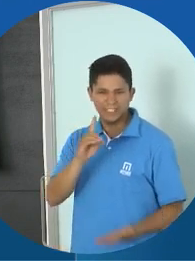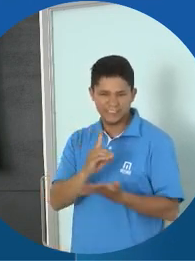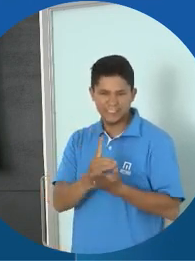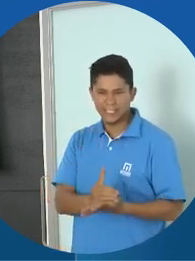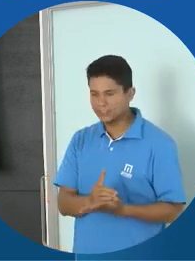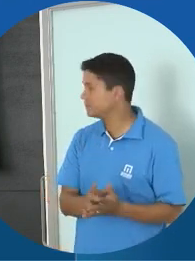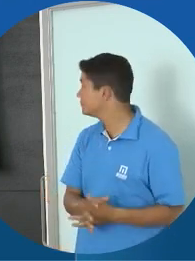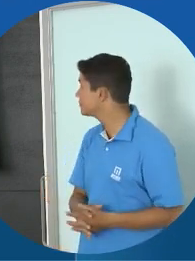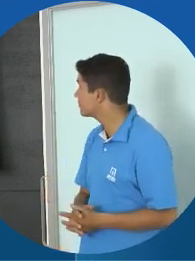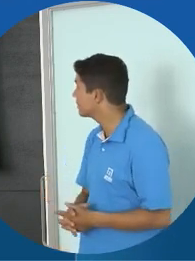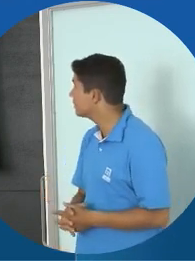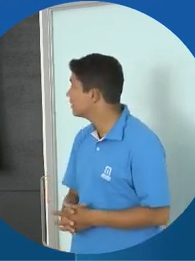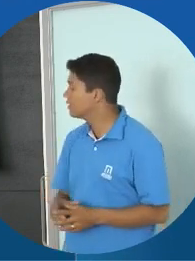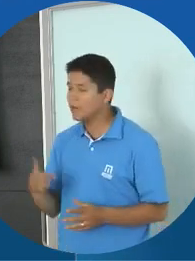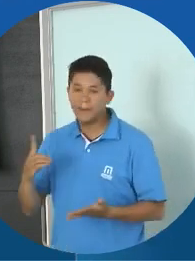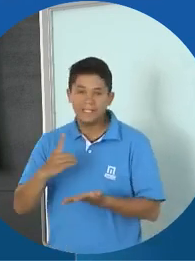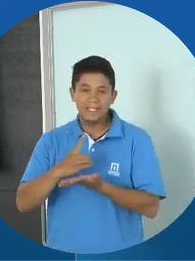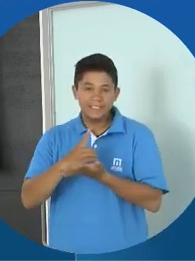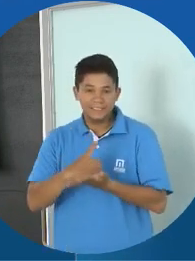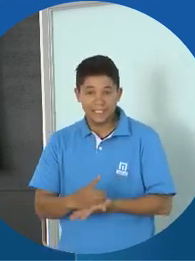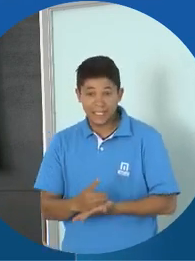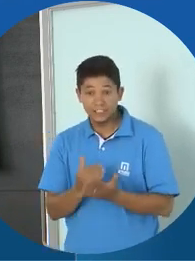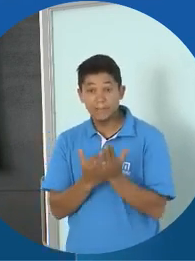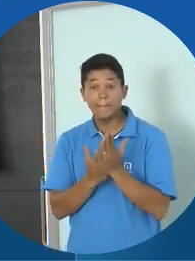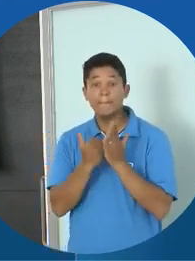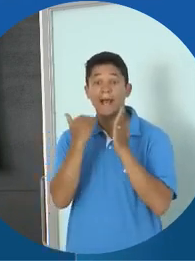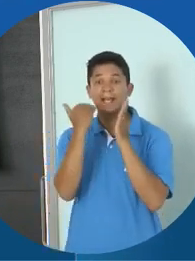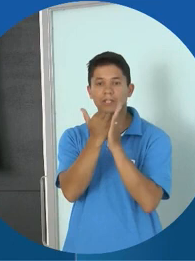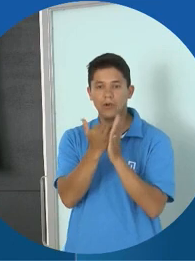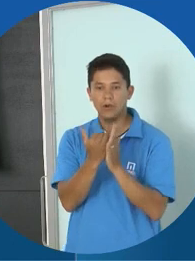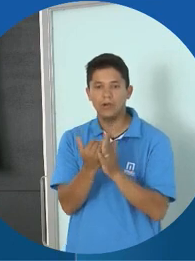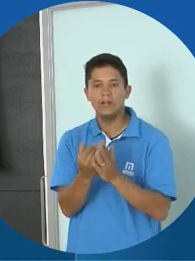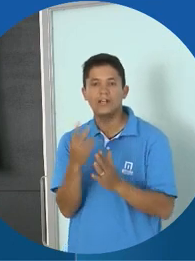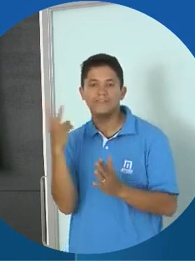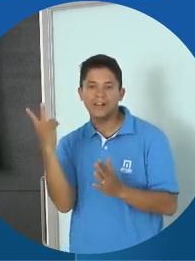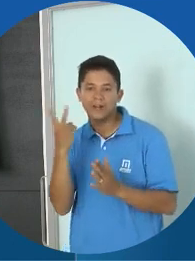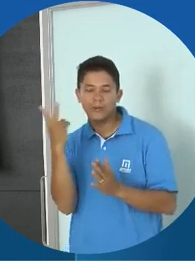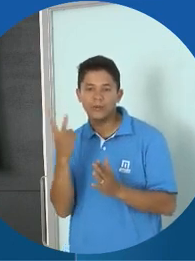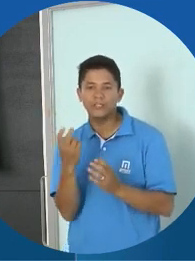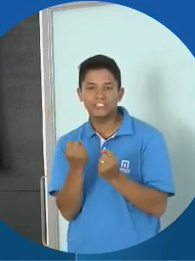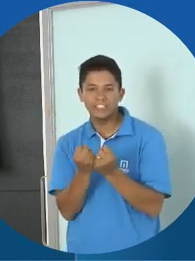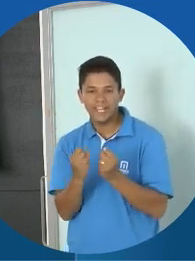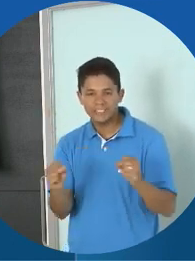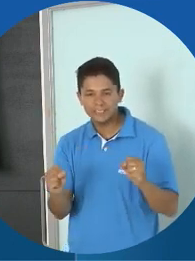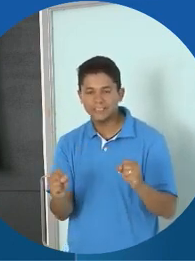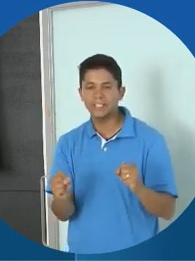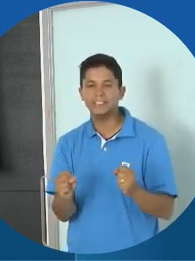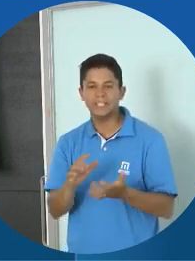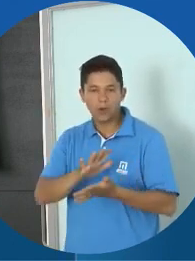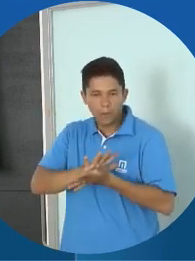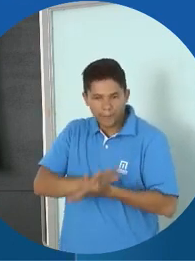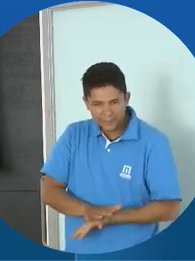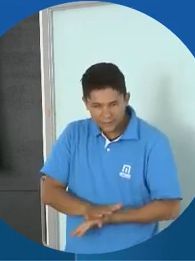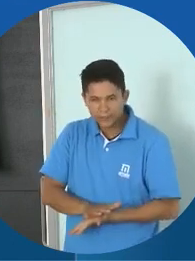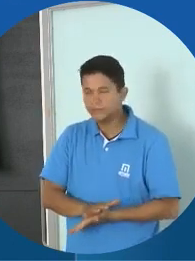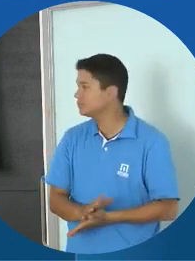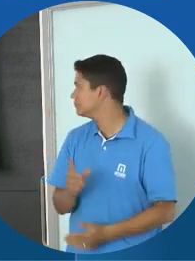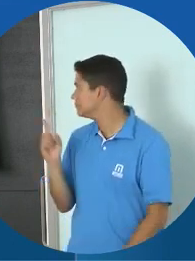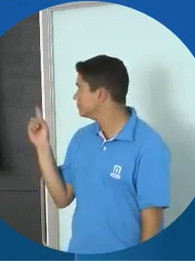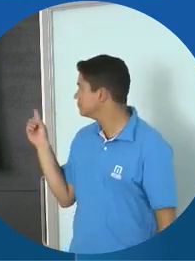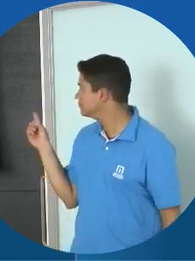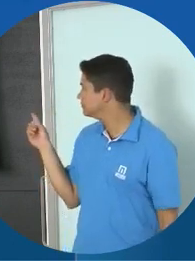densidade maior, então nós encontramos valores de resistência à compressão de 6, 7 MPa, 8